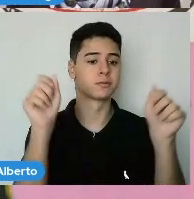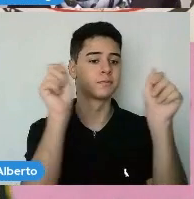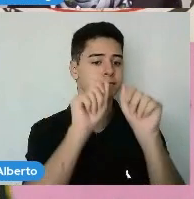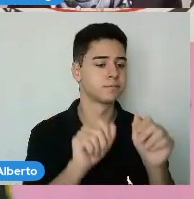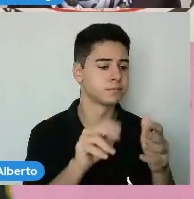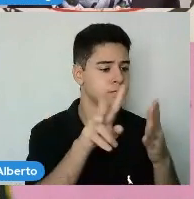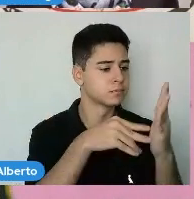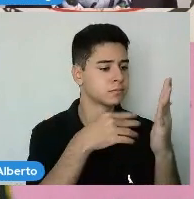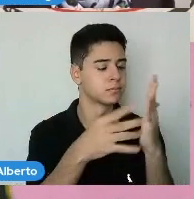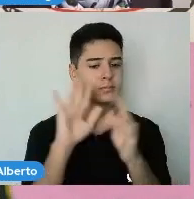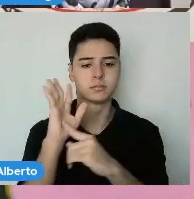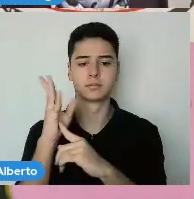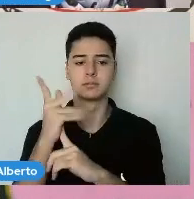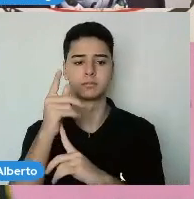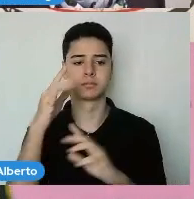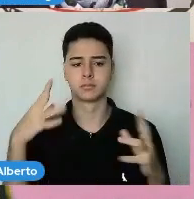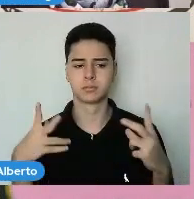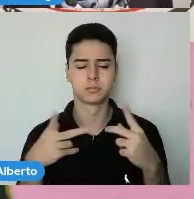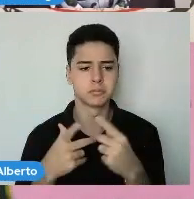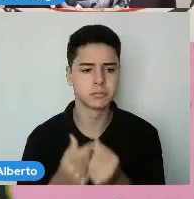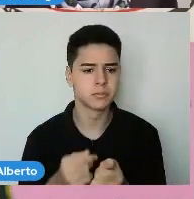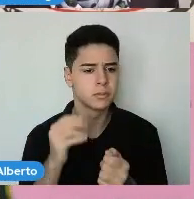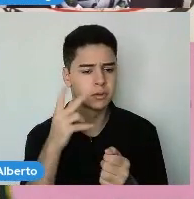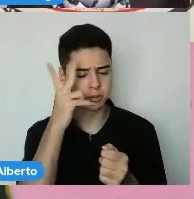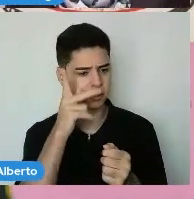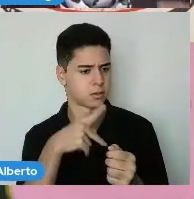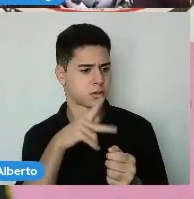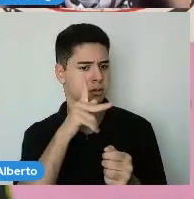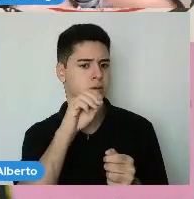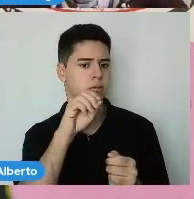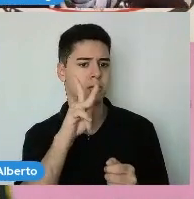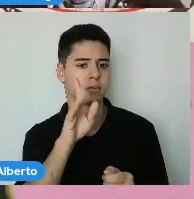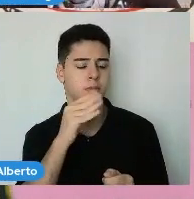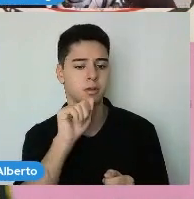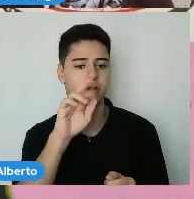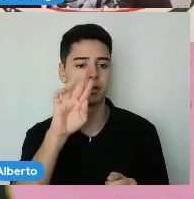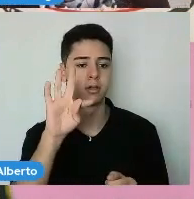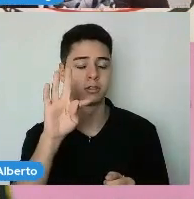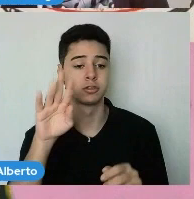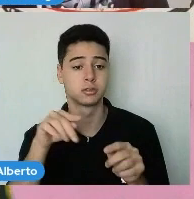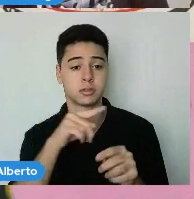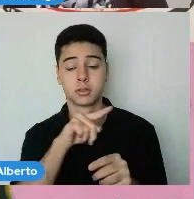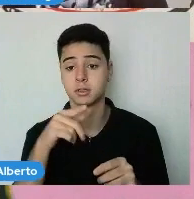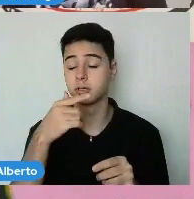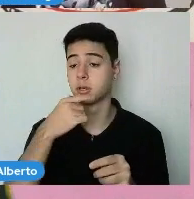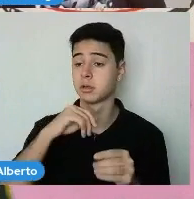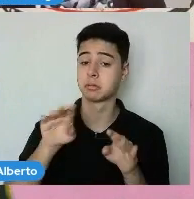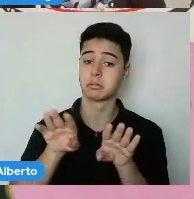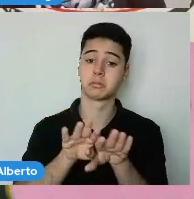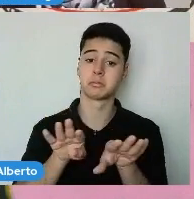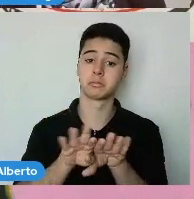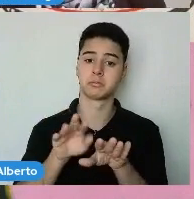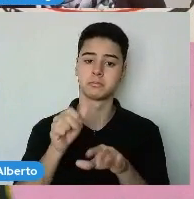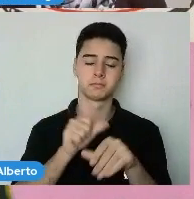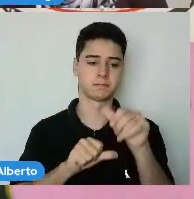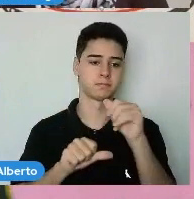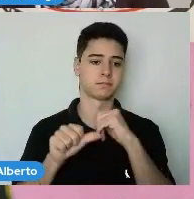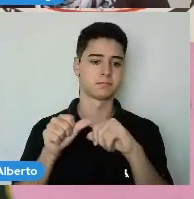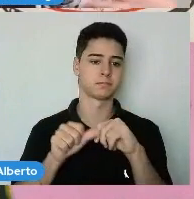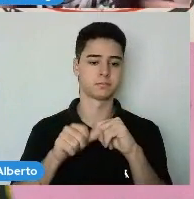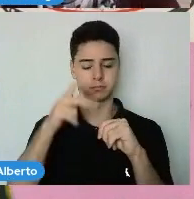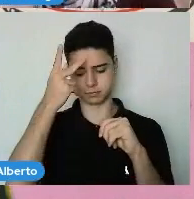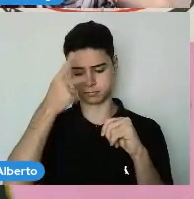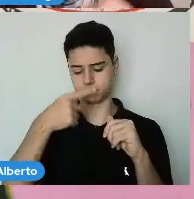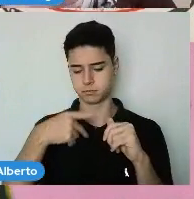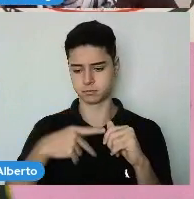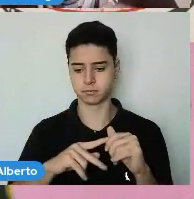bem emblemáticas, bem características da pop art, ele também se tornou, né, um personagem, assim,